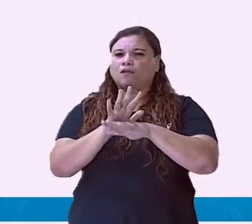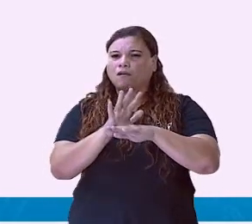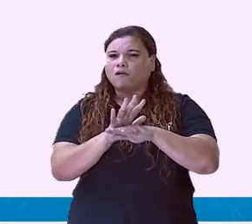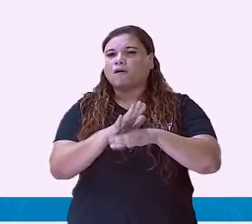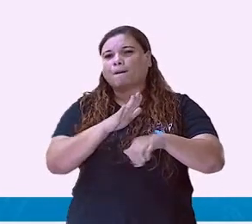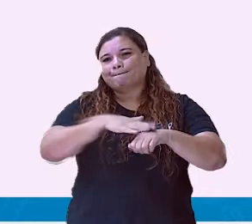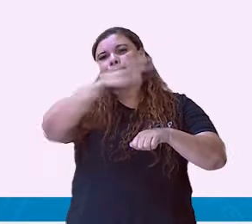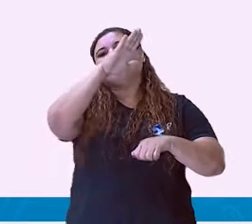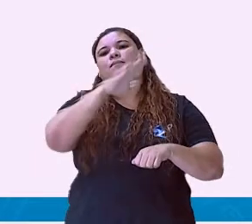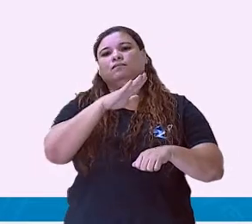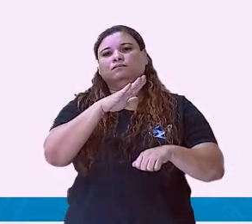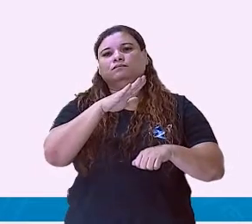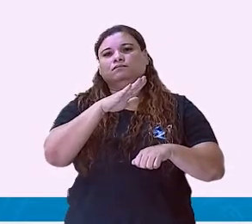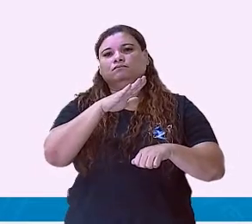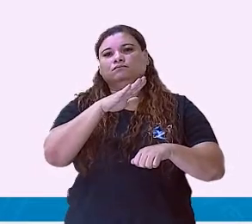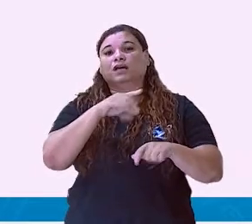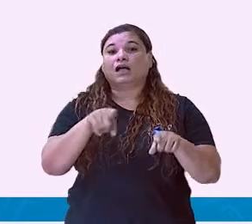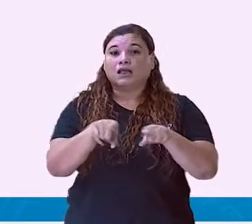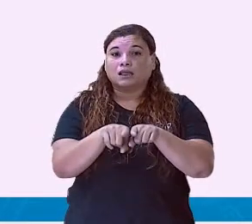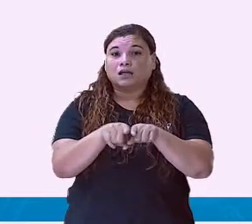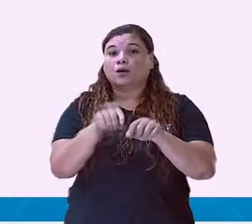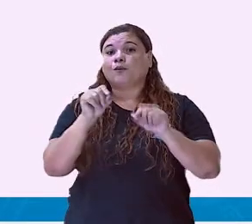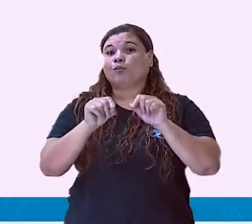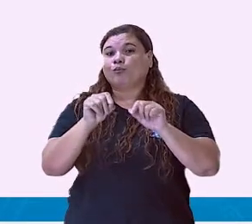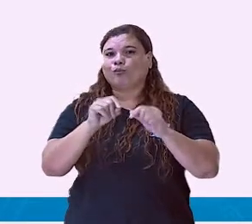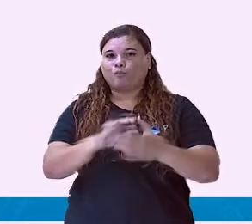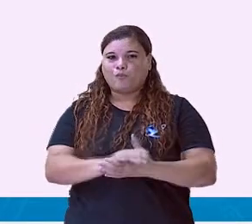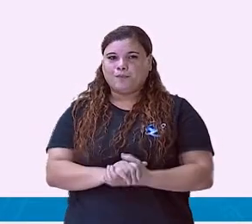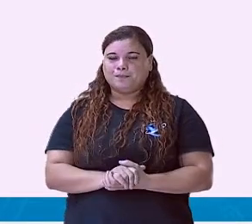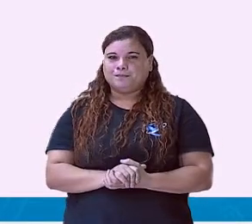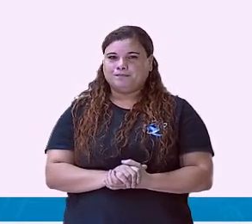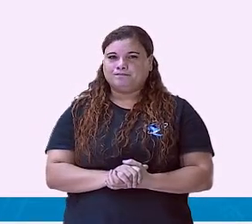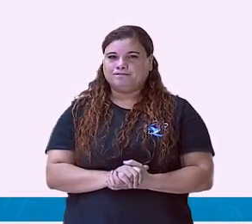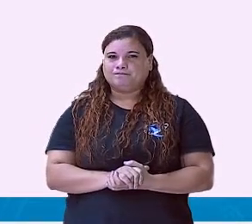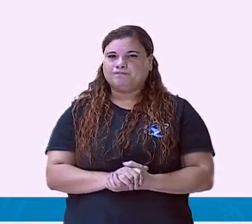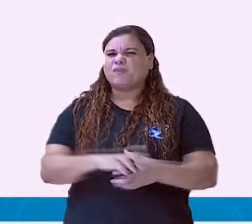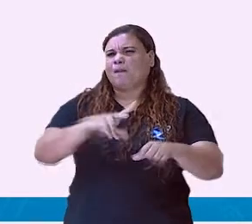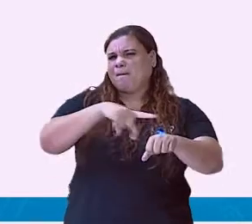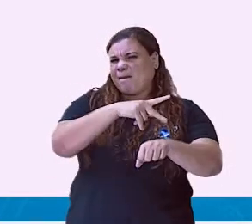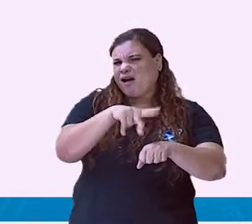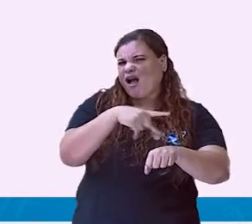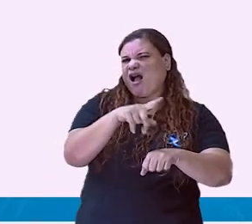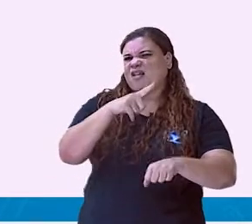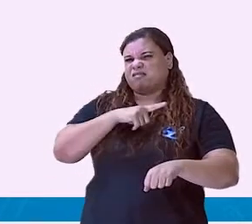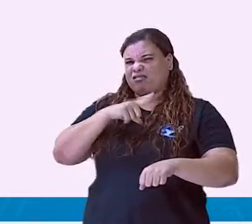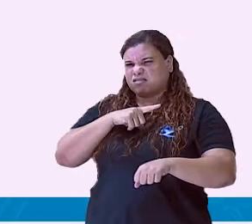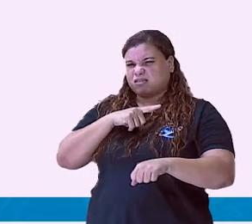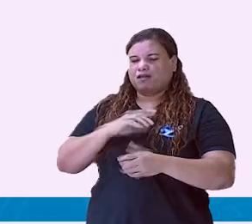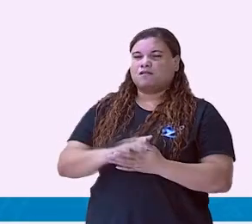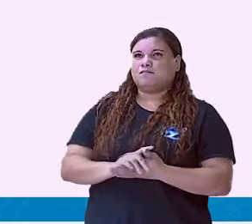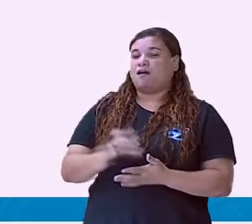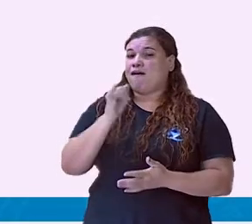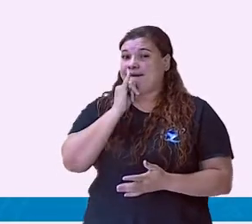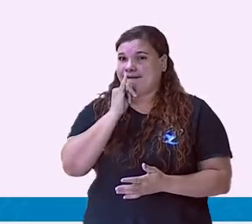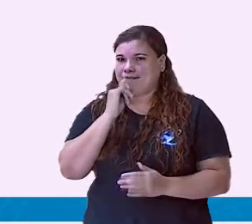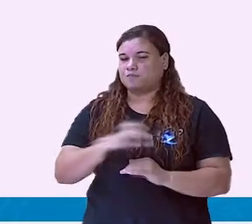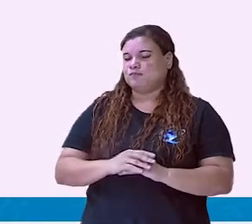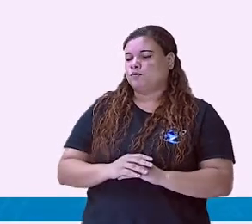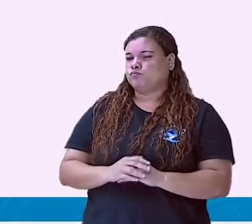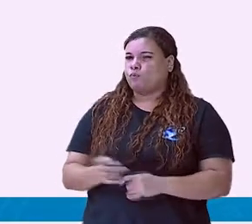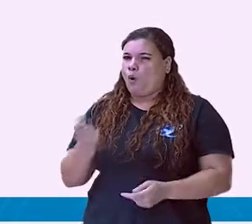Eliane, Japão tinha poderio militar? Não, não